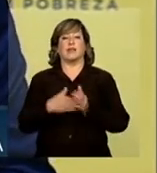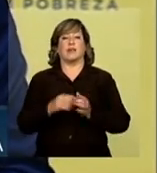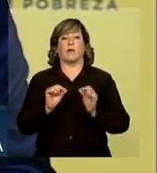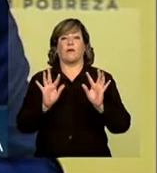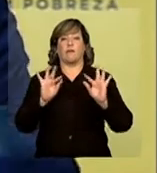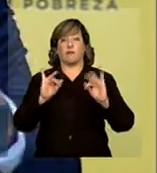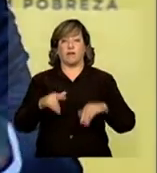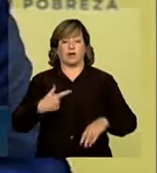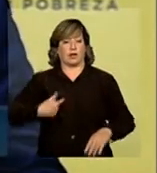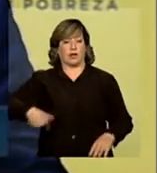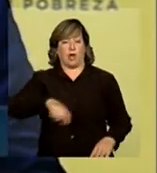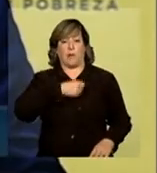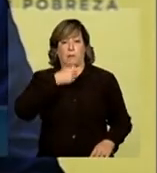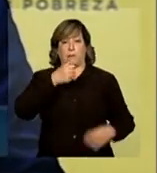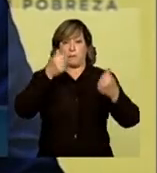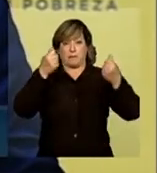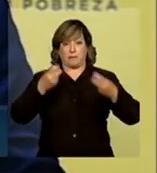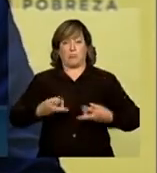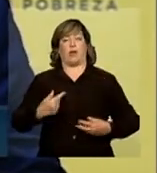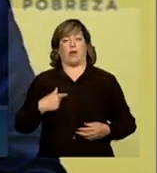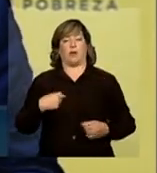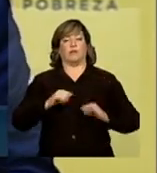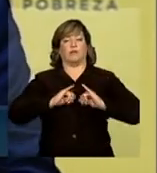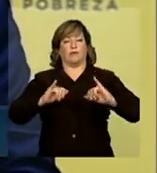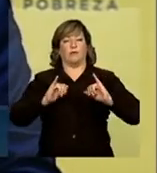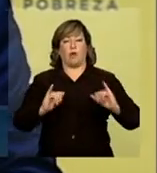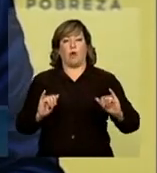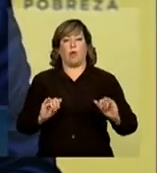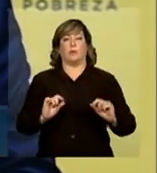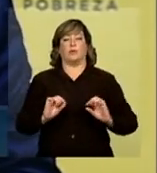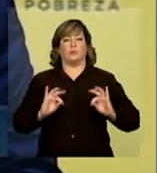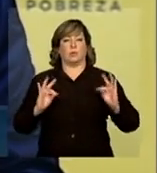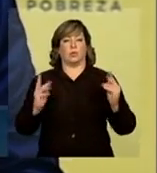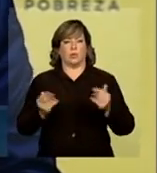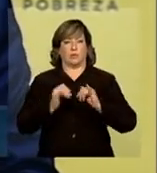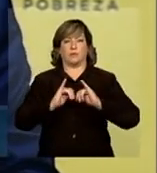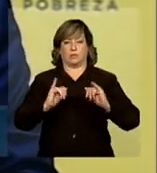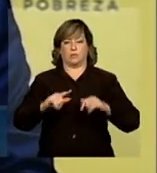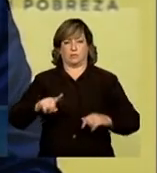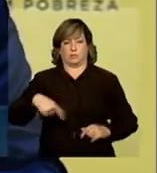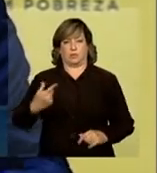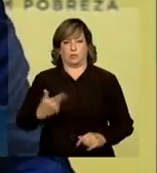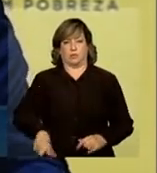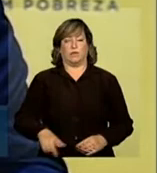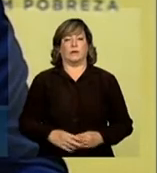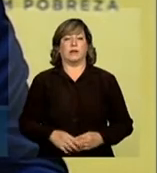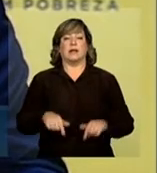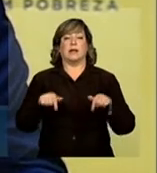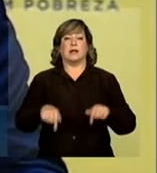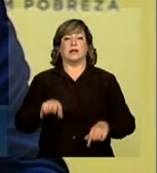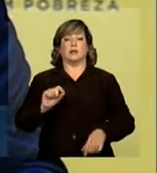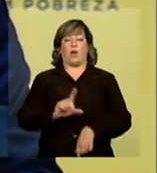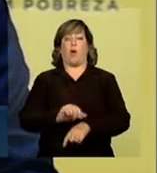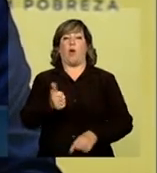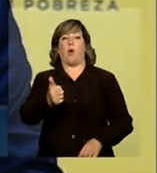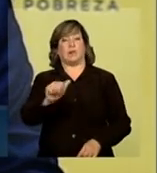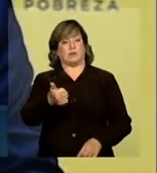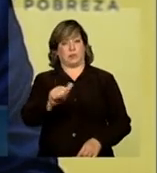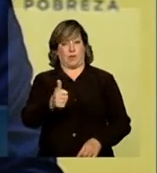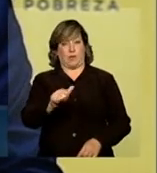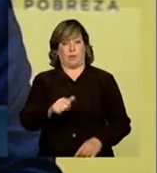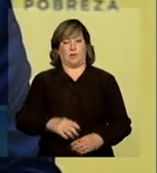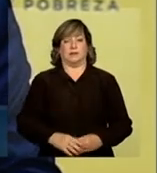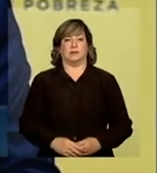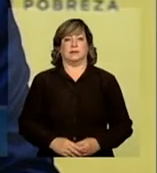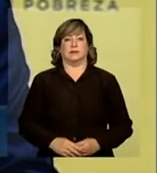nossa coletiva do último w tá dor de novo esse aqui é das 11 horas